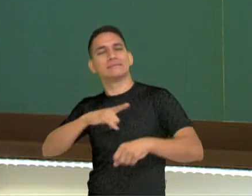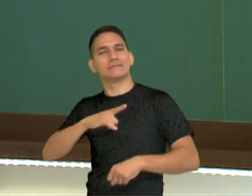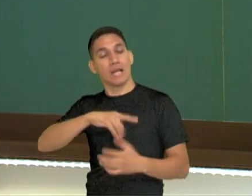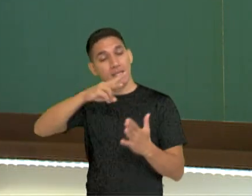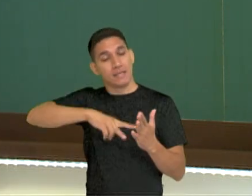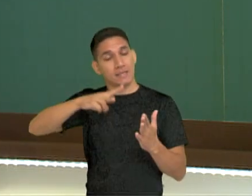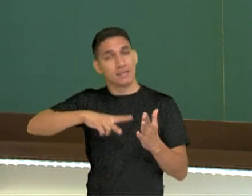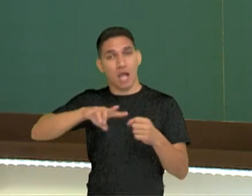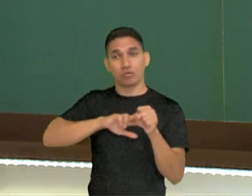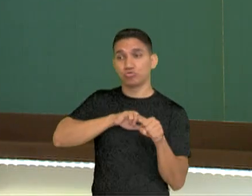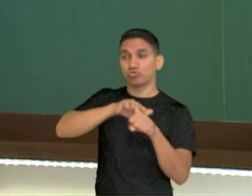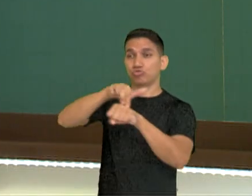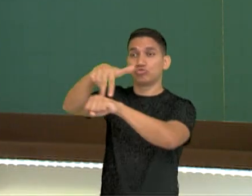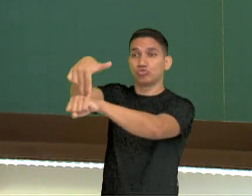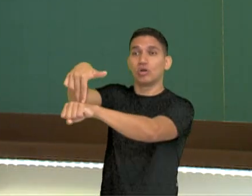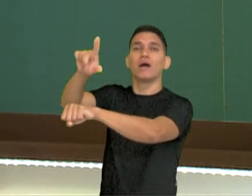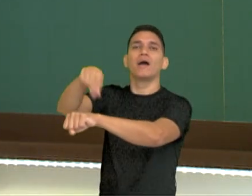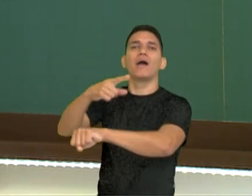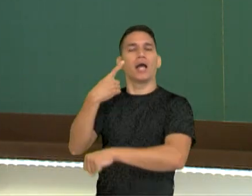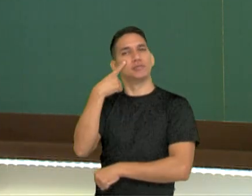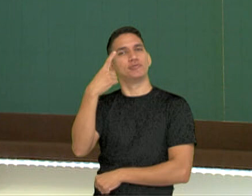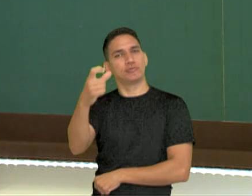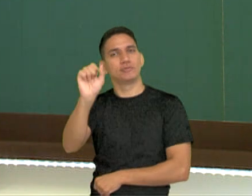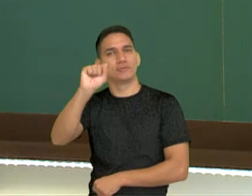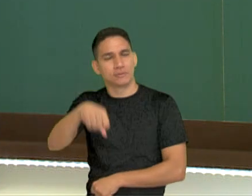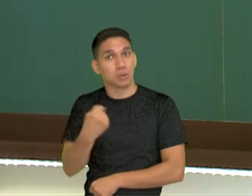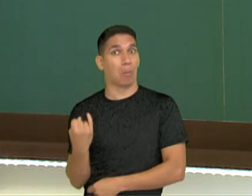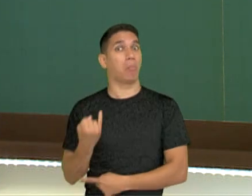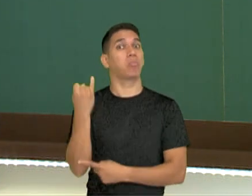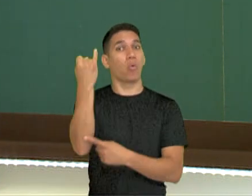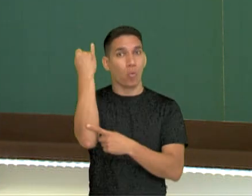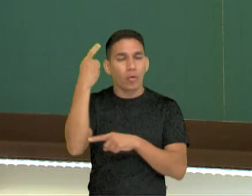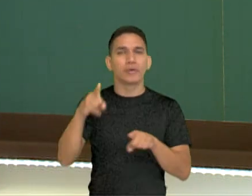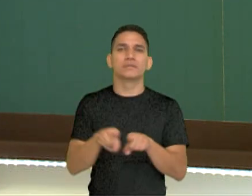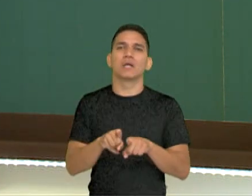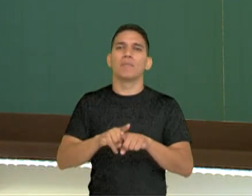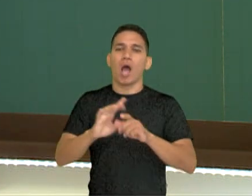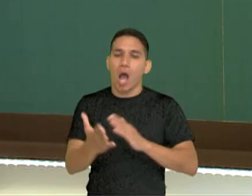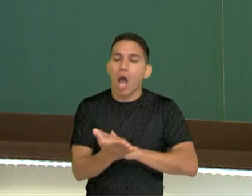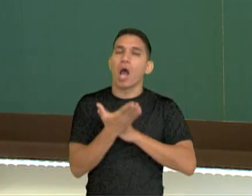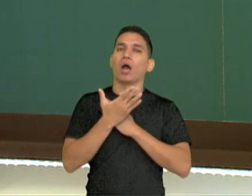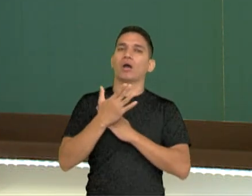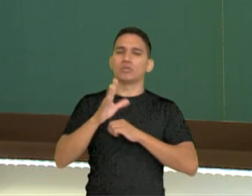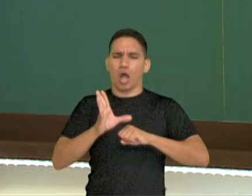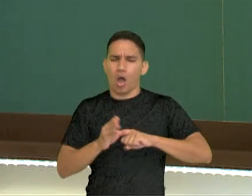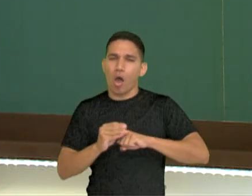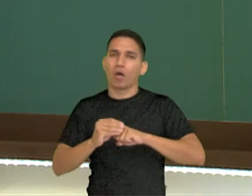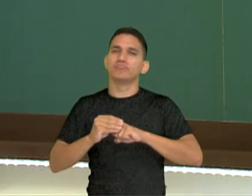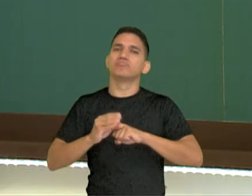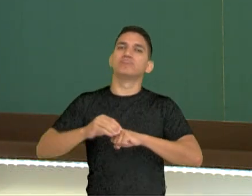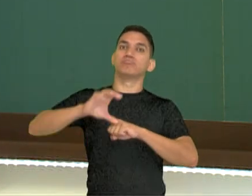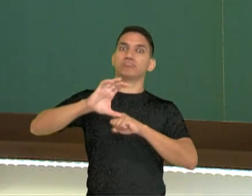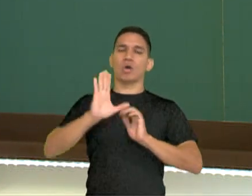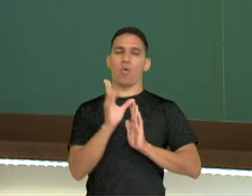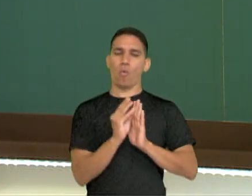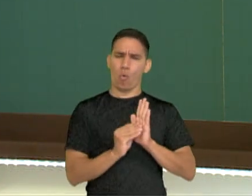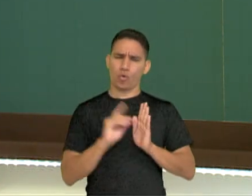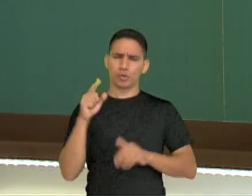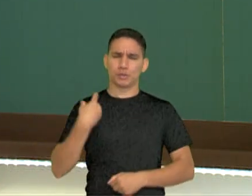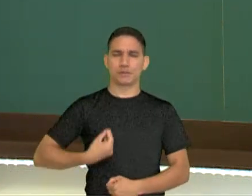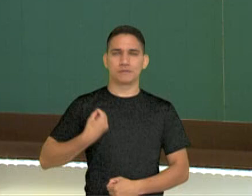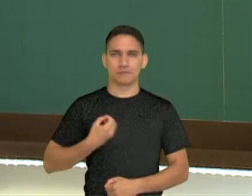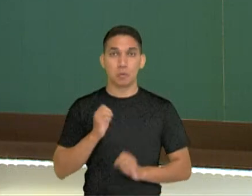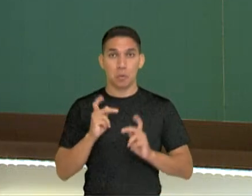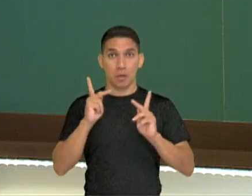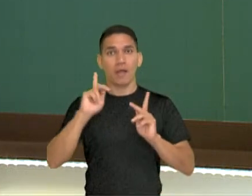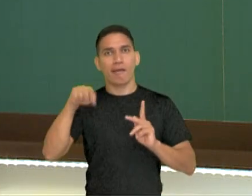O Pequeno Príncipe é interessante, é importante, agrega muito conteúdo na nossa vida, certo? Então, é uma obra